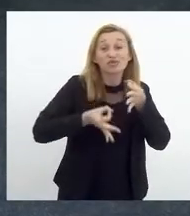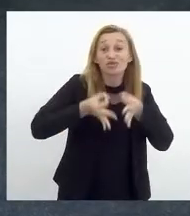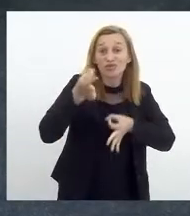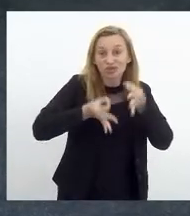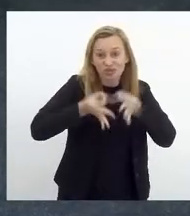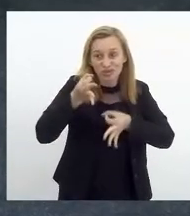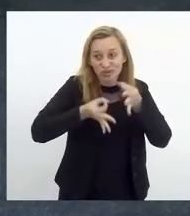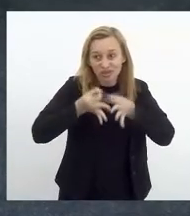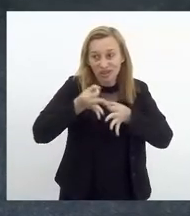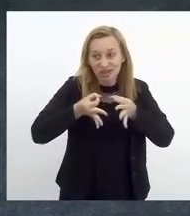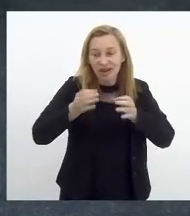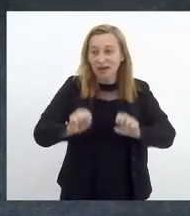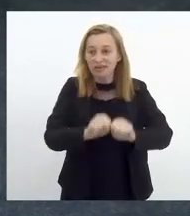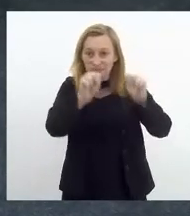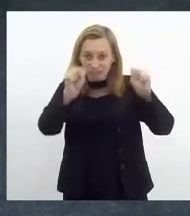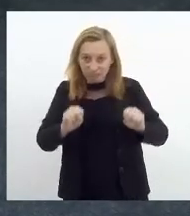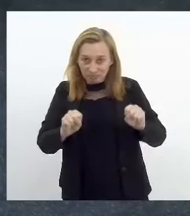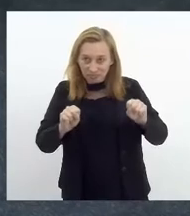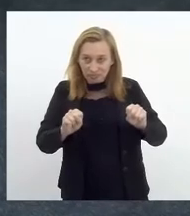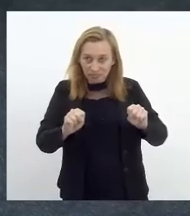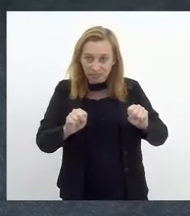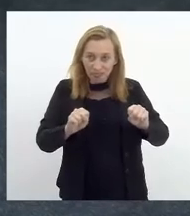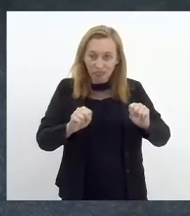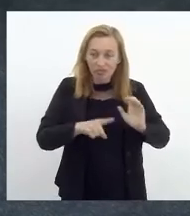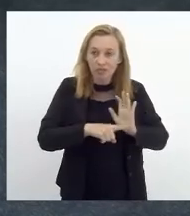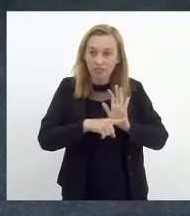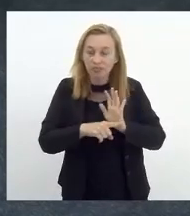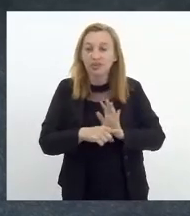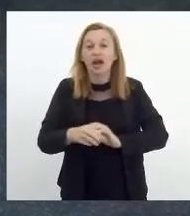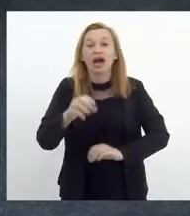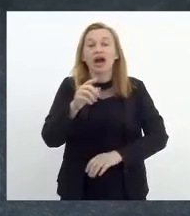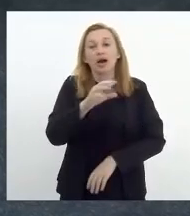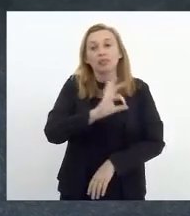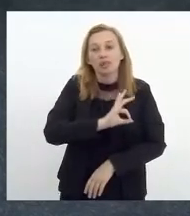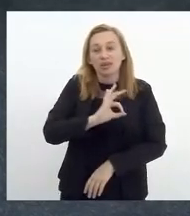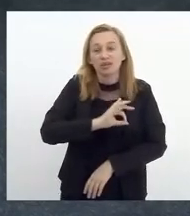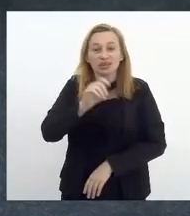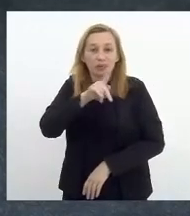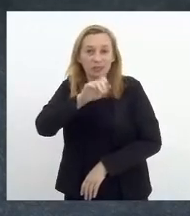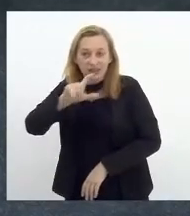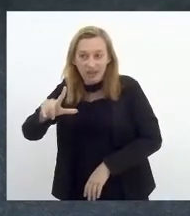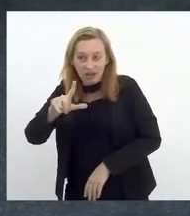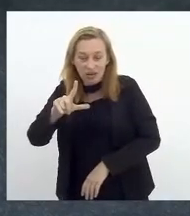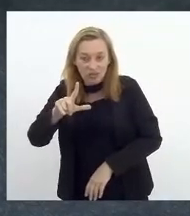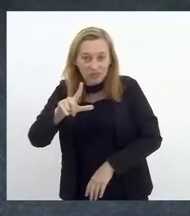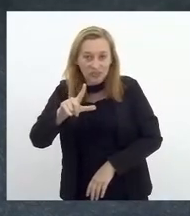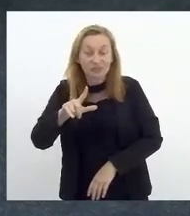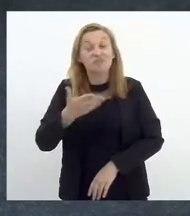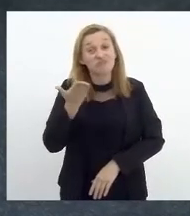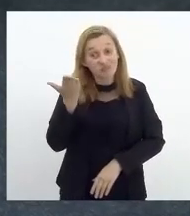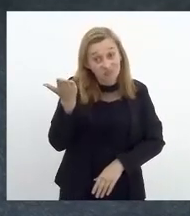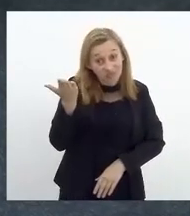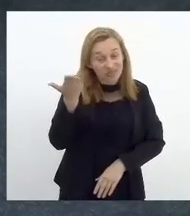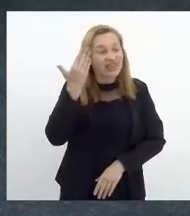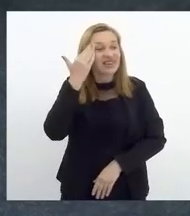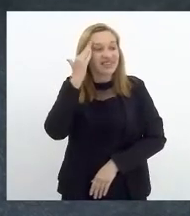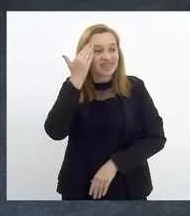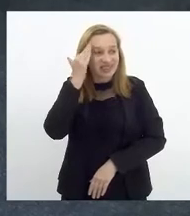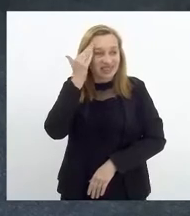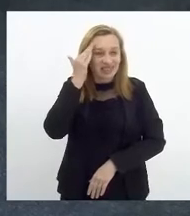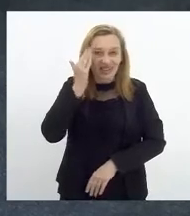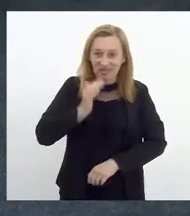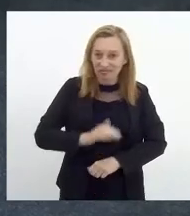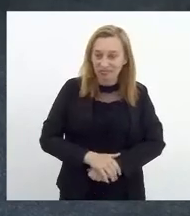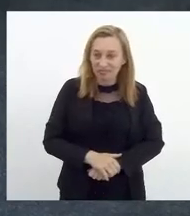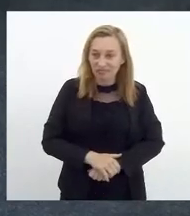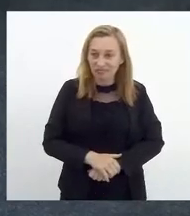ao sistema assistência penal, à polícia penal, essa deferência e entender que